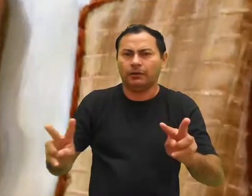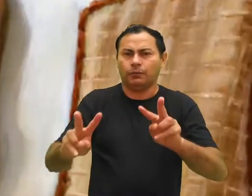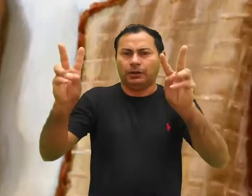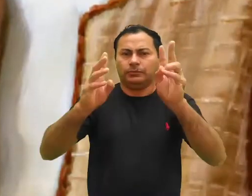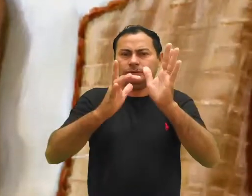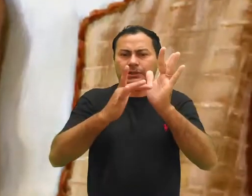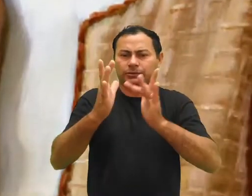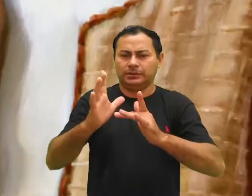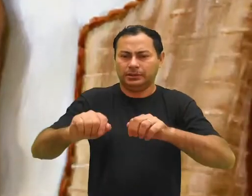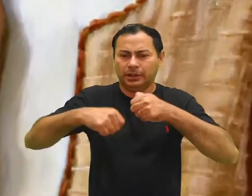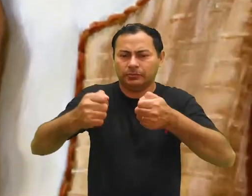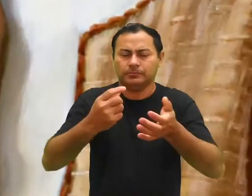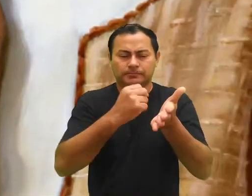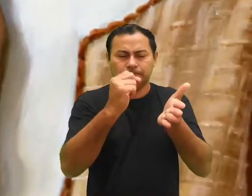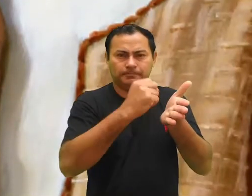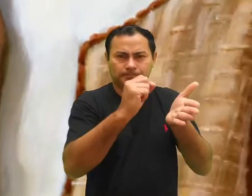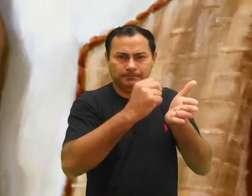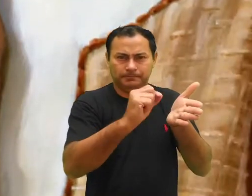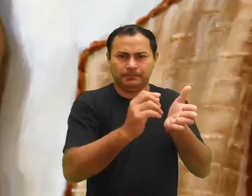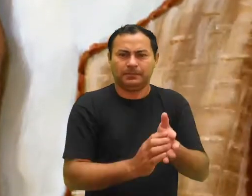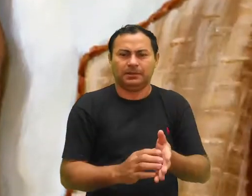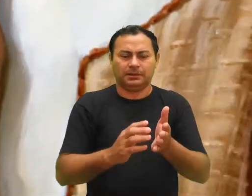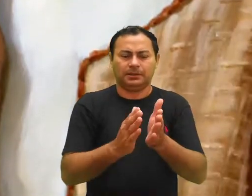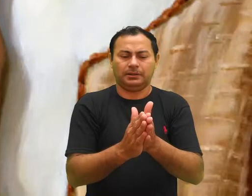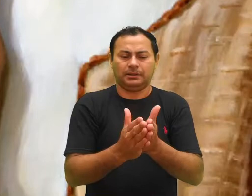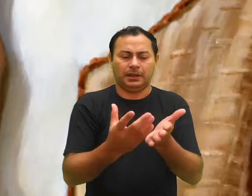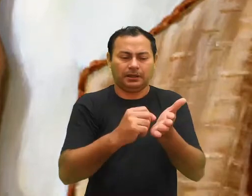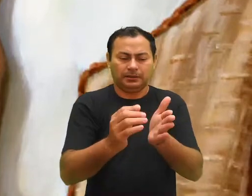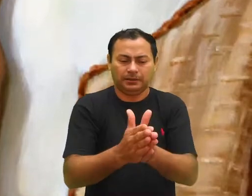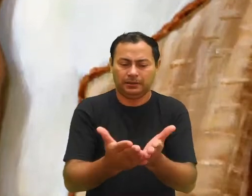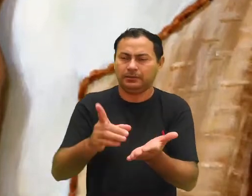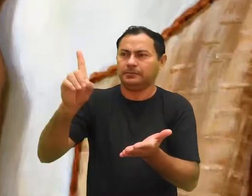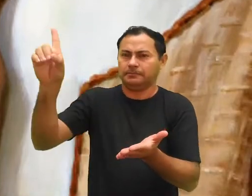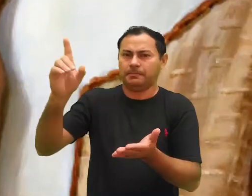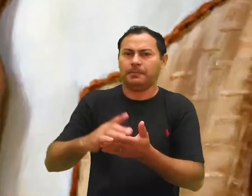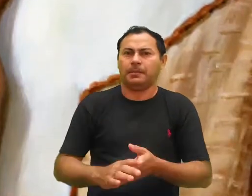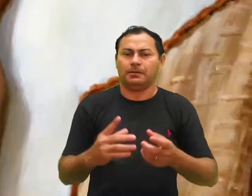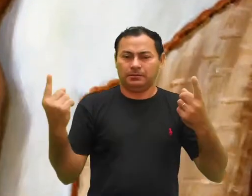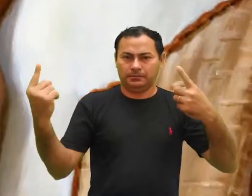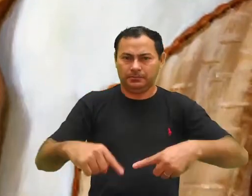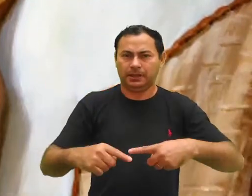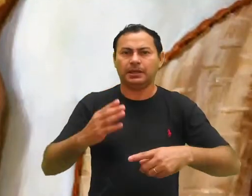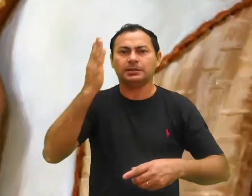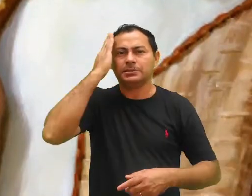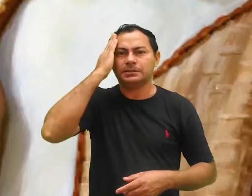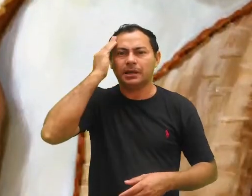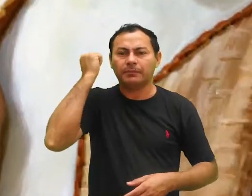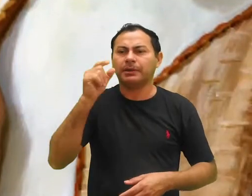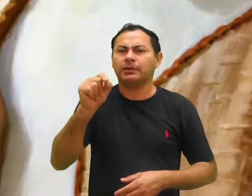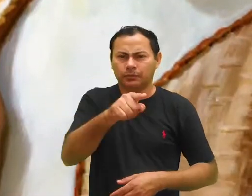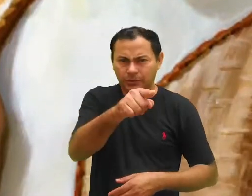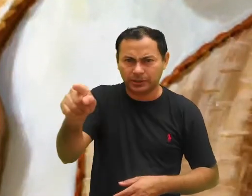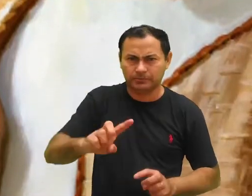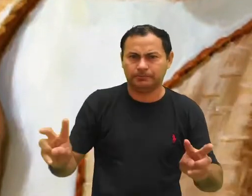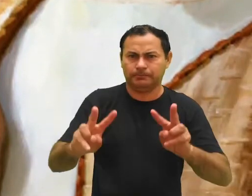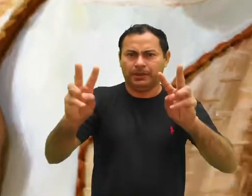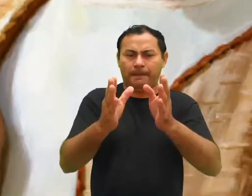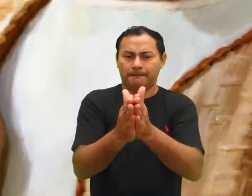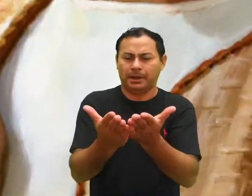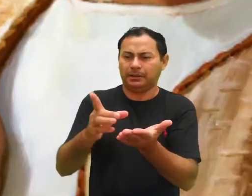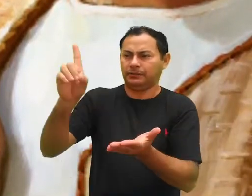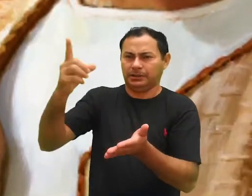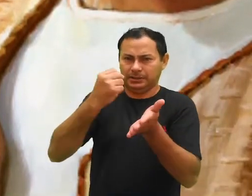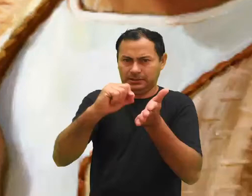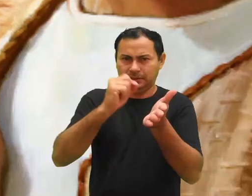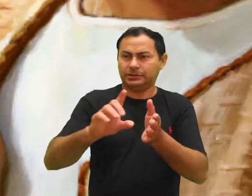Com isso, observamos o valor que Jesus deu ao que estava escrito nas Escrituras. O desafio é saber,